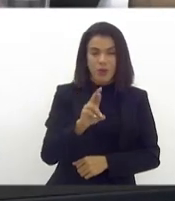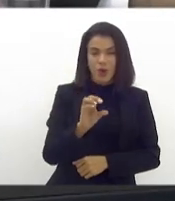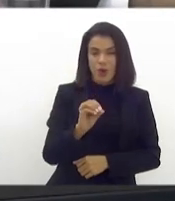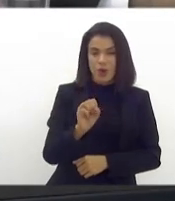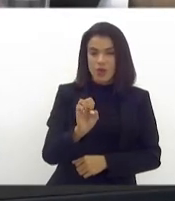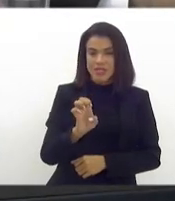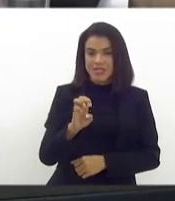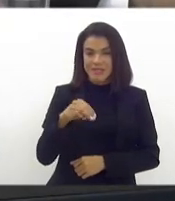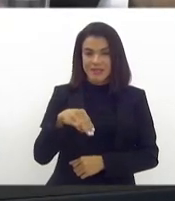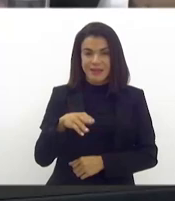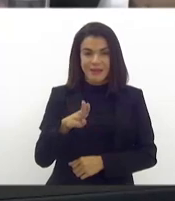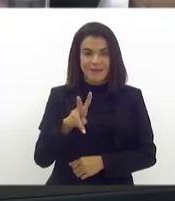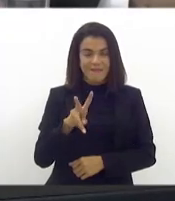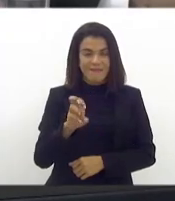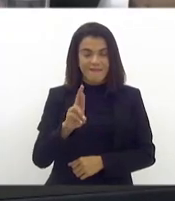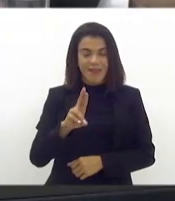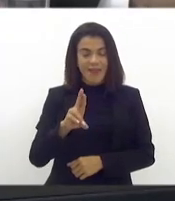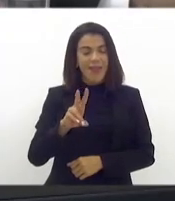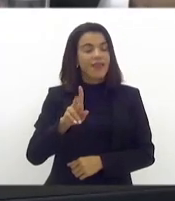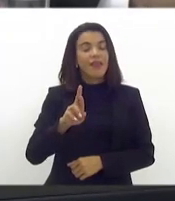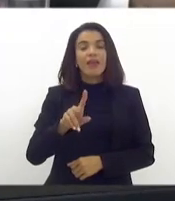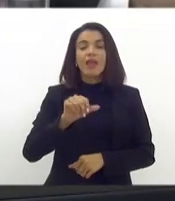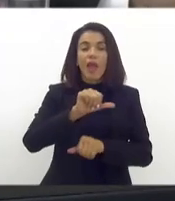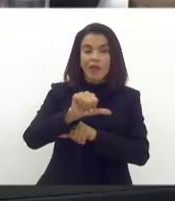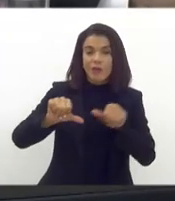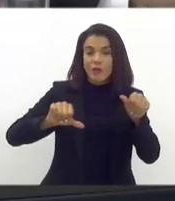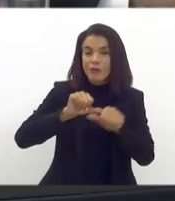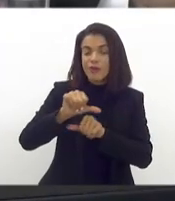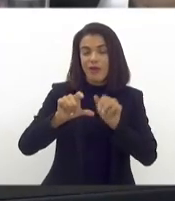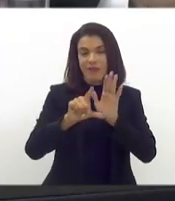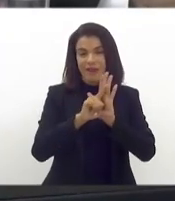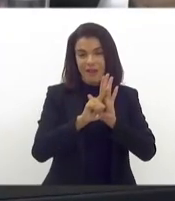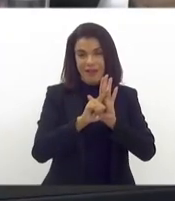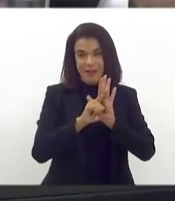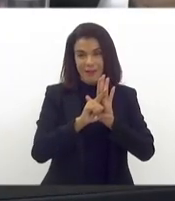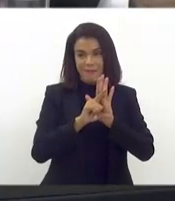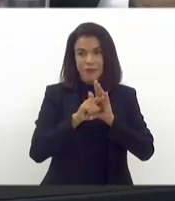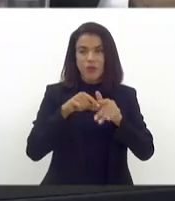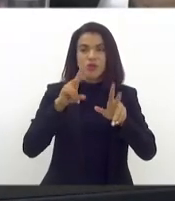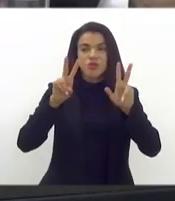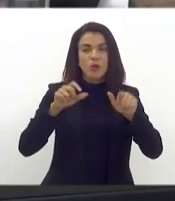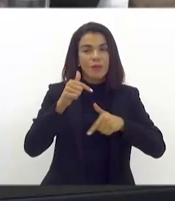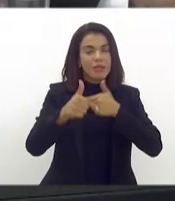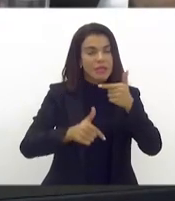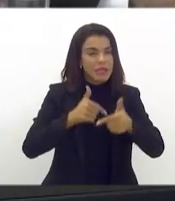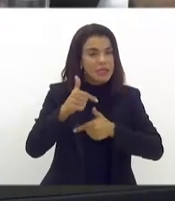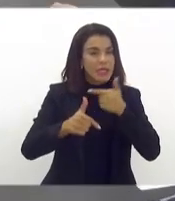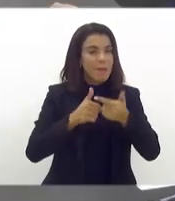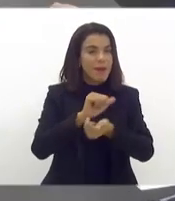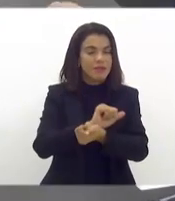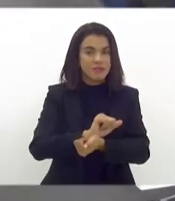ser um projeto que alterava a lei antiga do Molon sobre o tema de trabalho análogo. Mas era uma